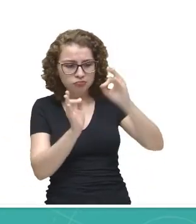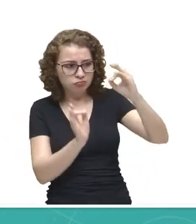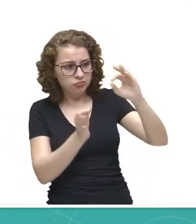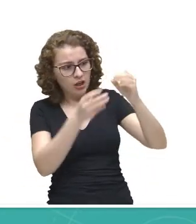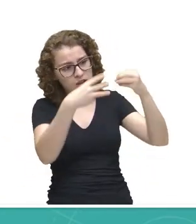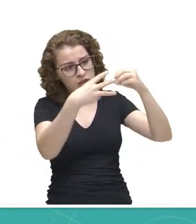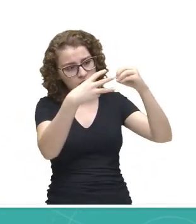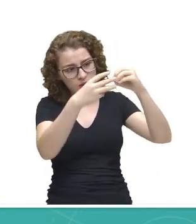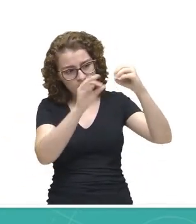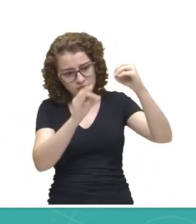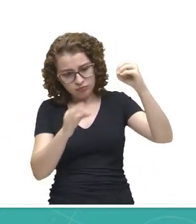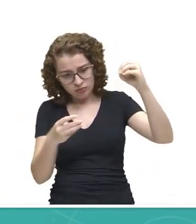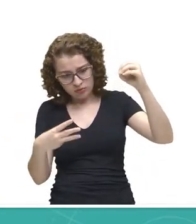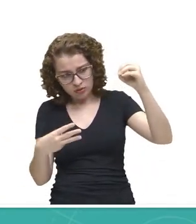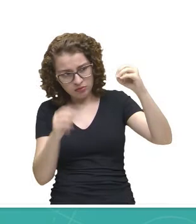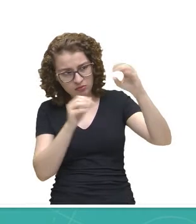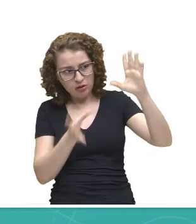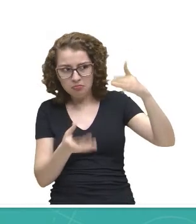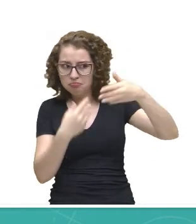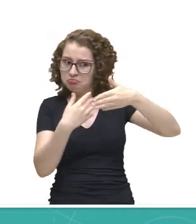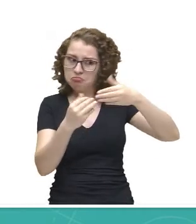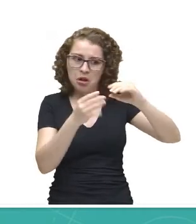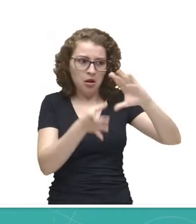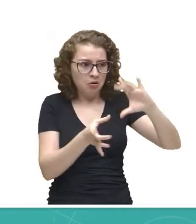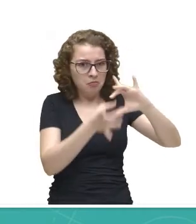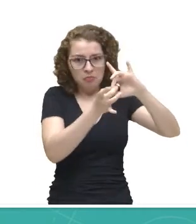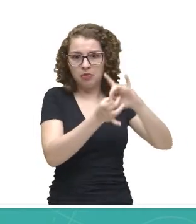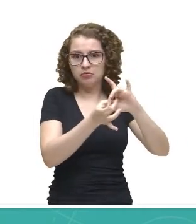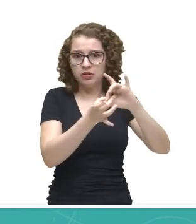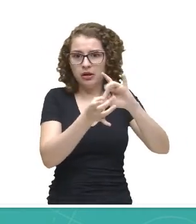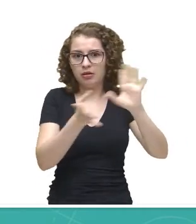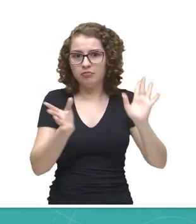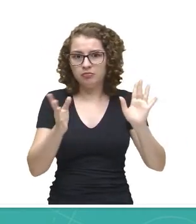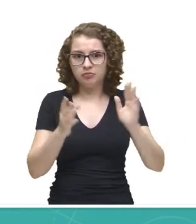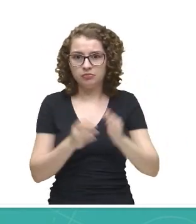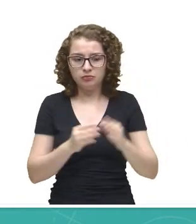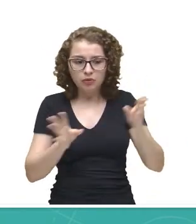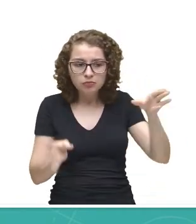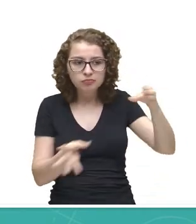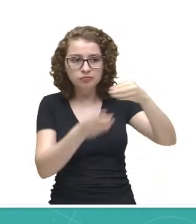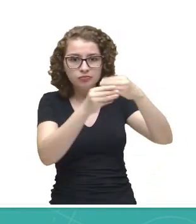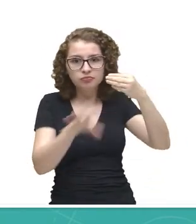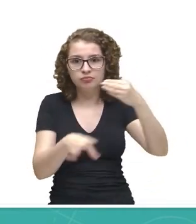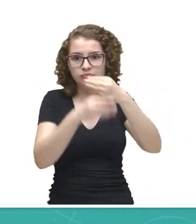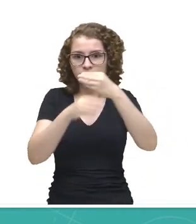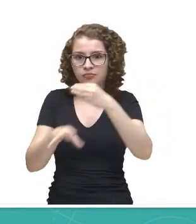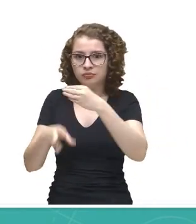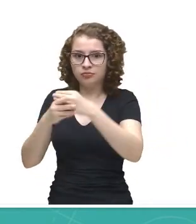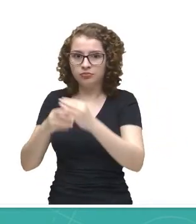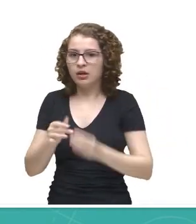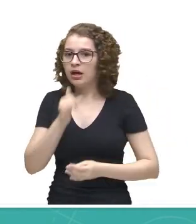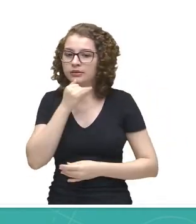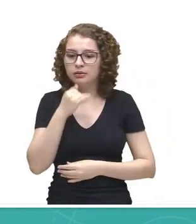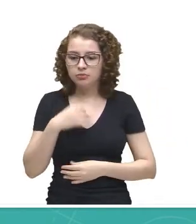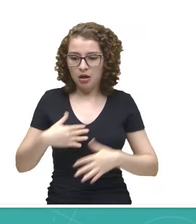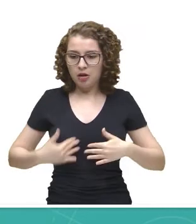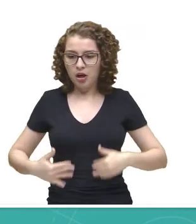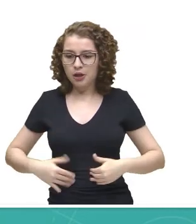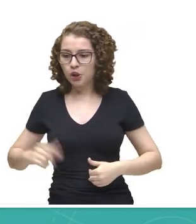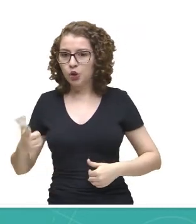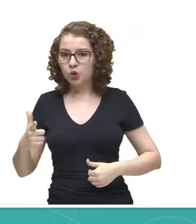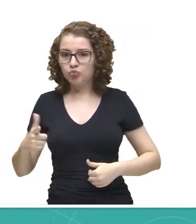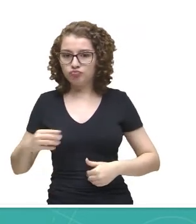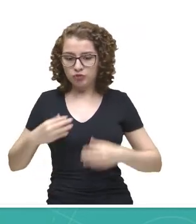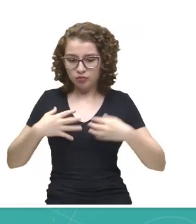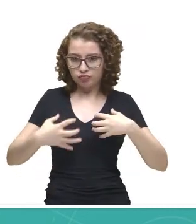ocupados por outros órgãos. Então, aquele espaço que não tem órgão, não tem nada, ele não fica vazio. Ele é composto